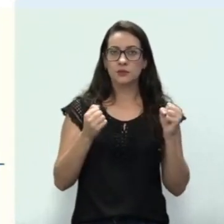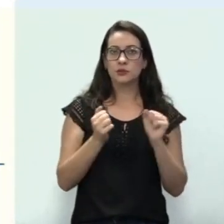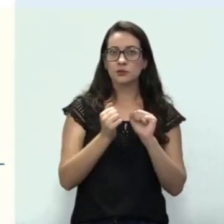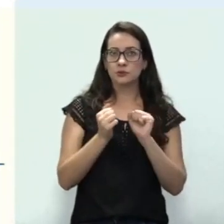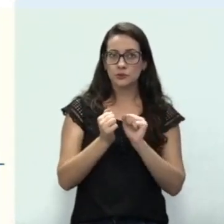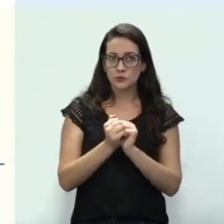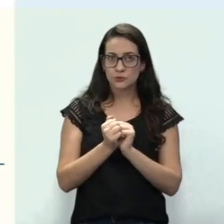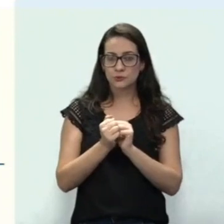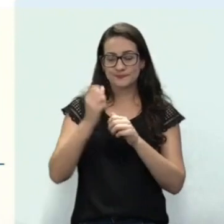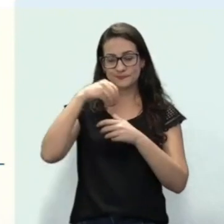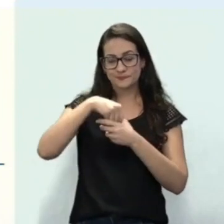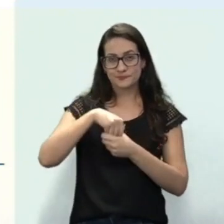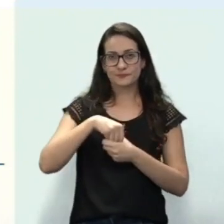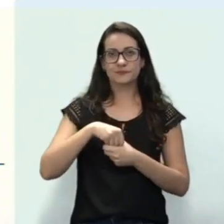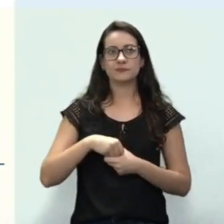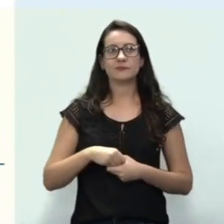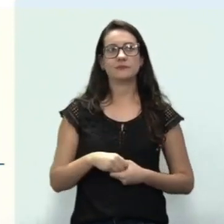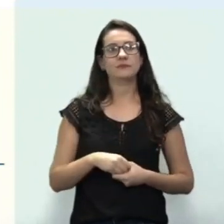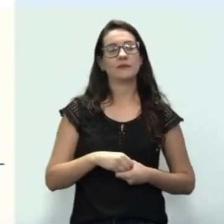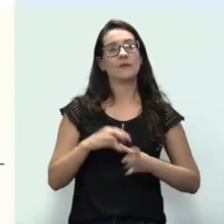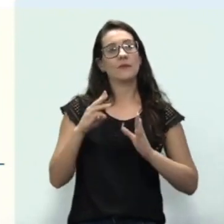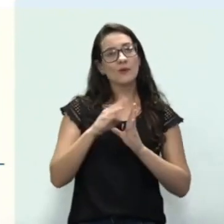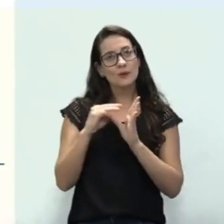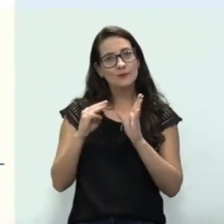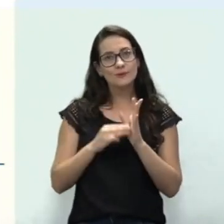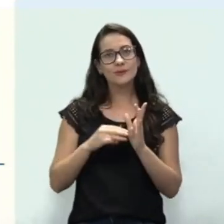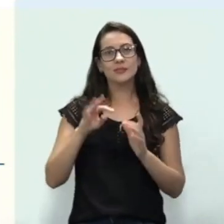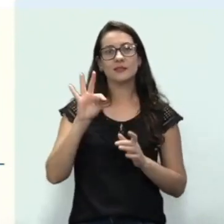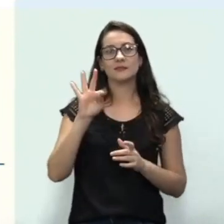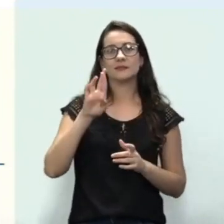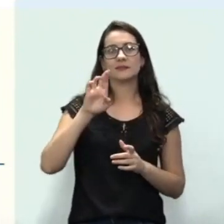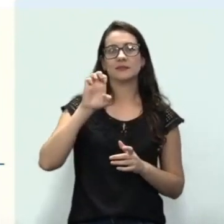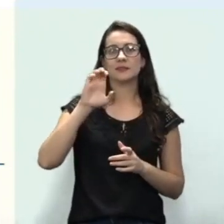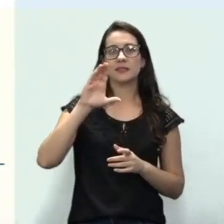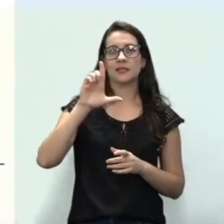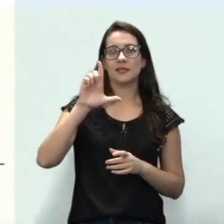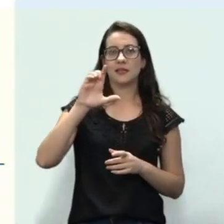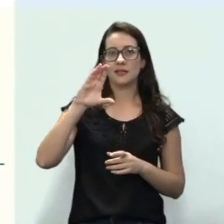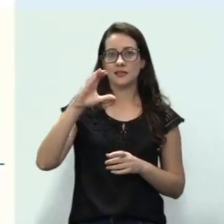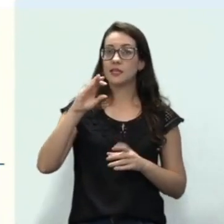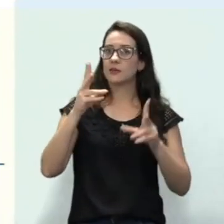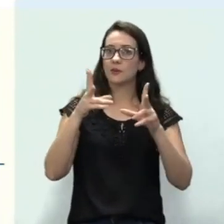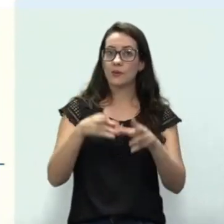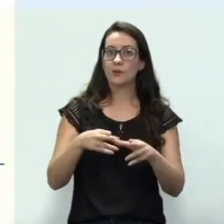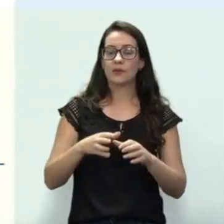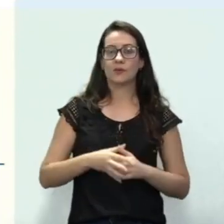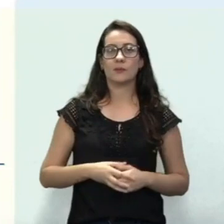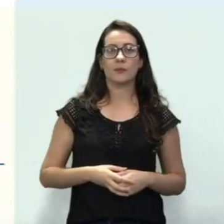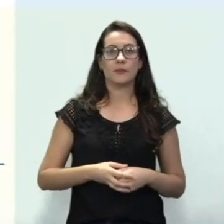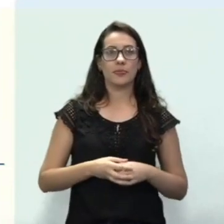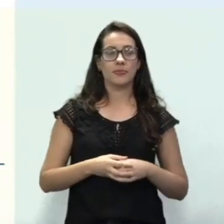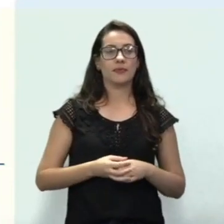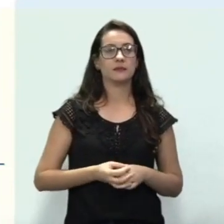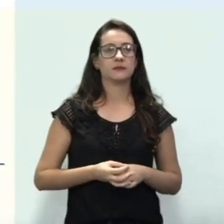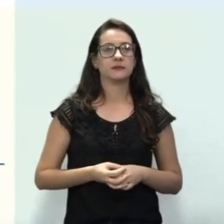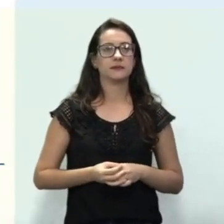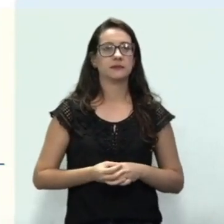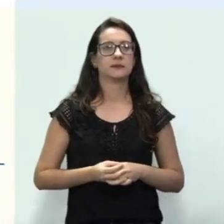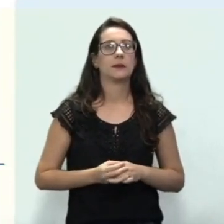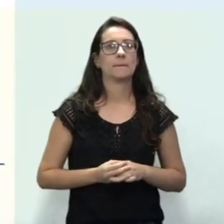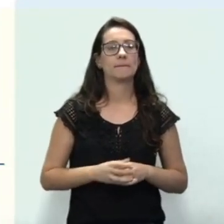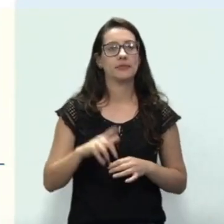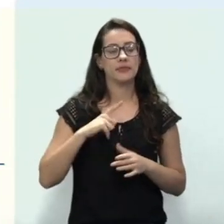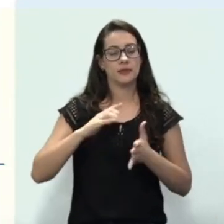elemento, imitando, inclusive, a forma com que a treliça se comporta. Só tem